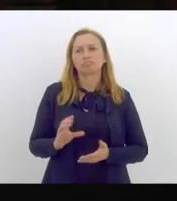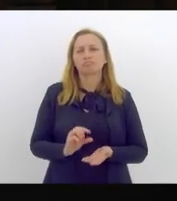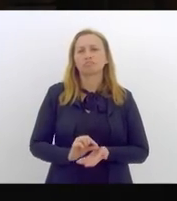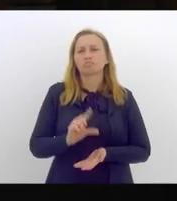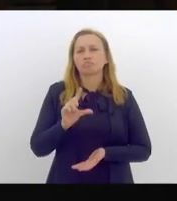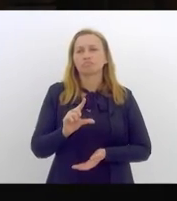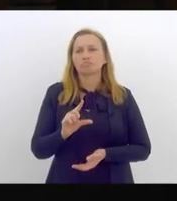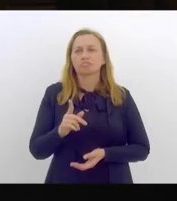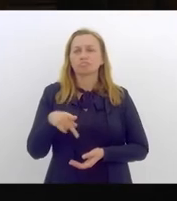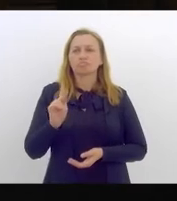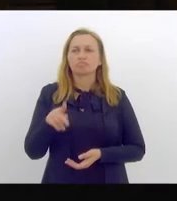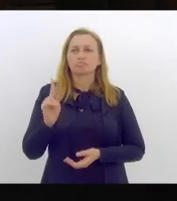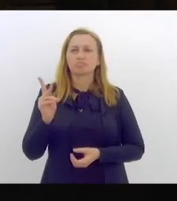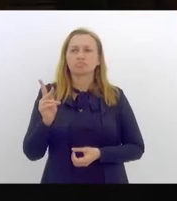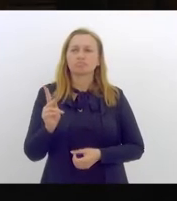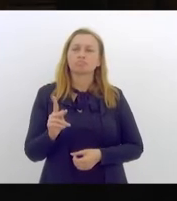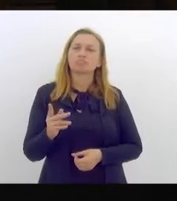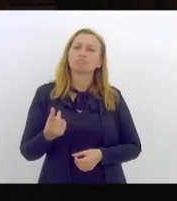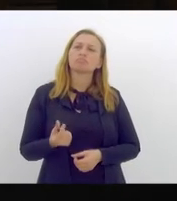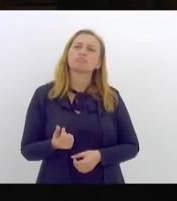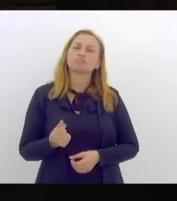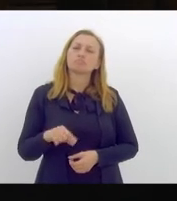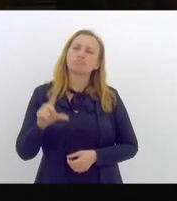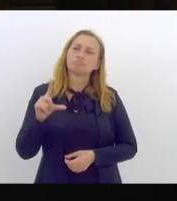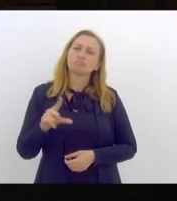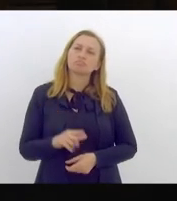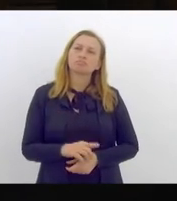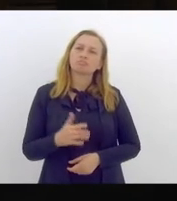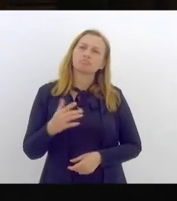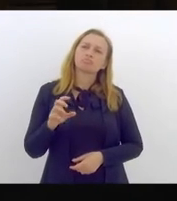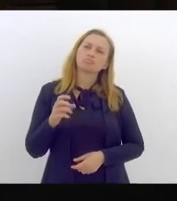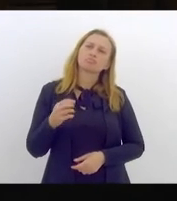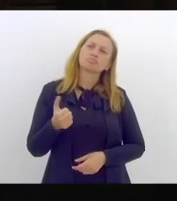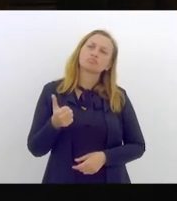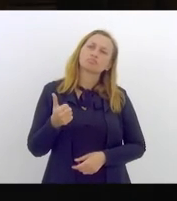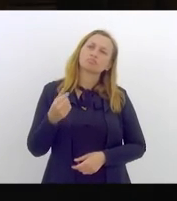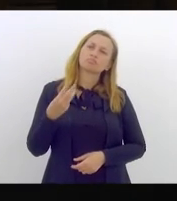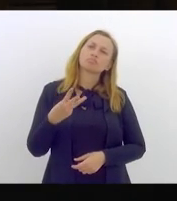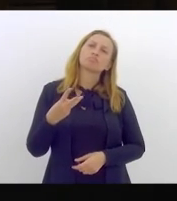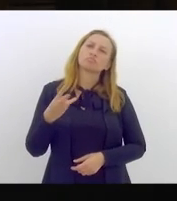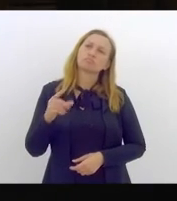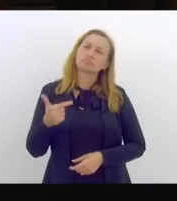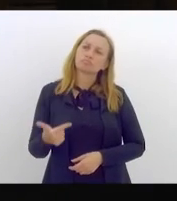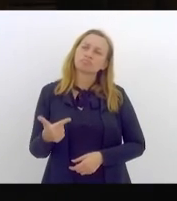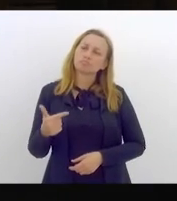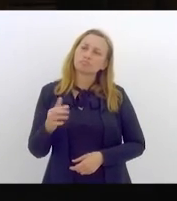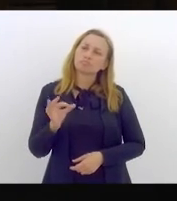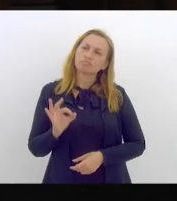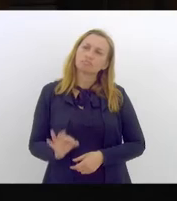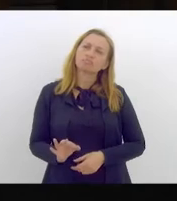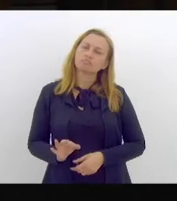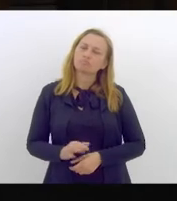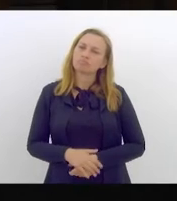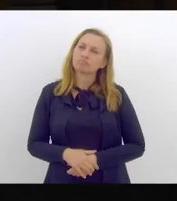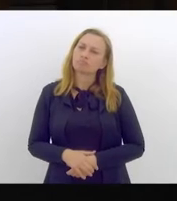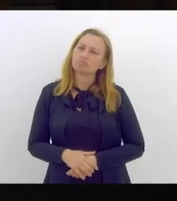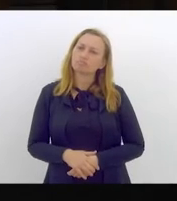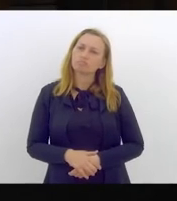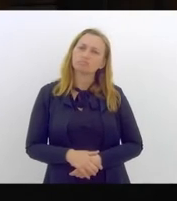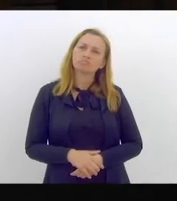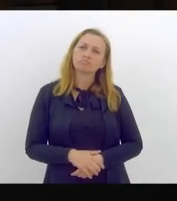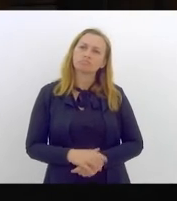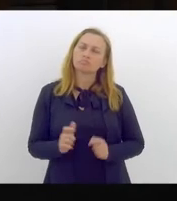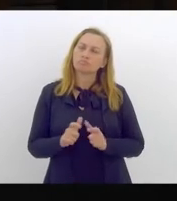dos royalties do petróleo. É um aumento de cerca de quase 32%, 31,9%, tendo